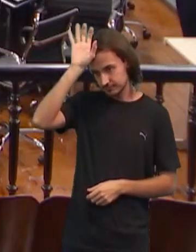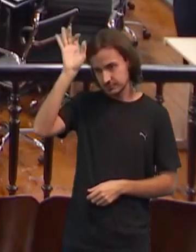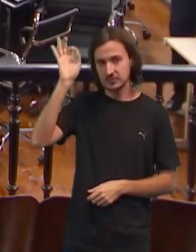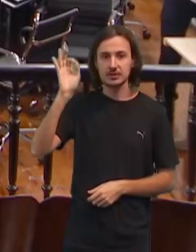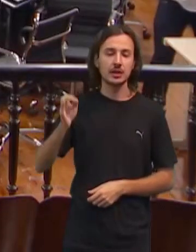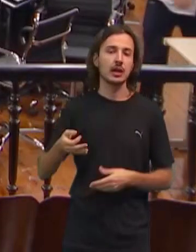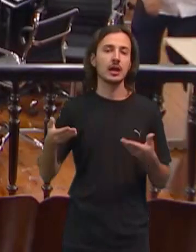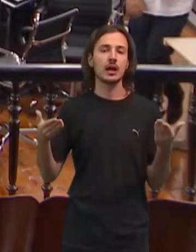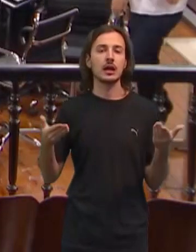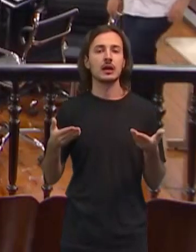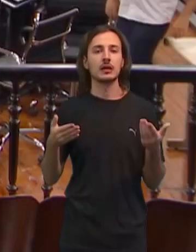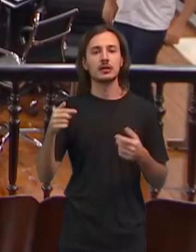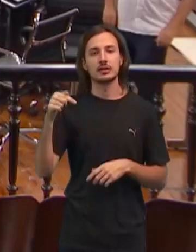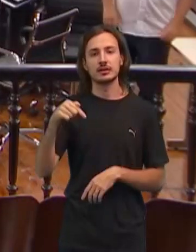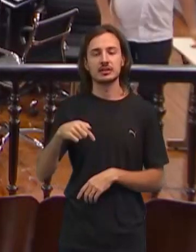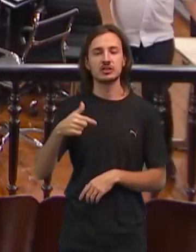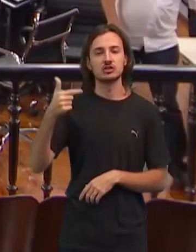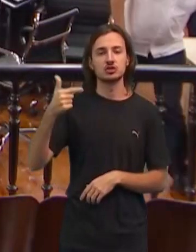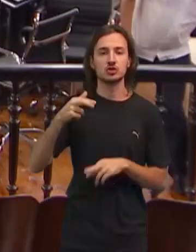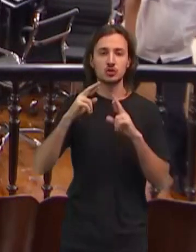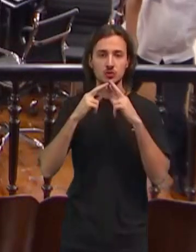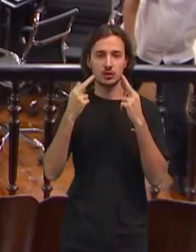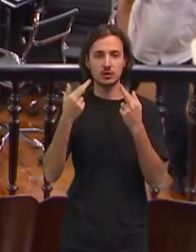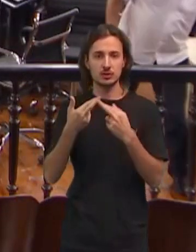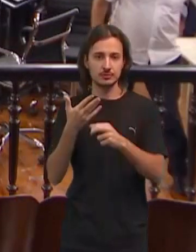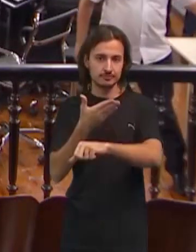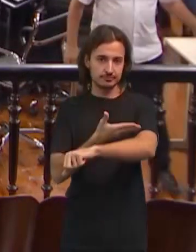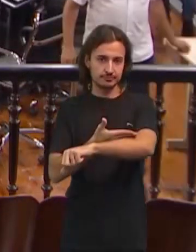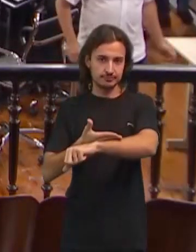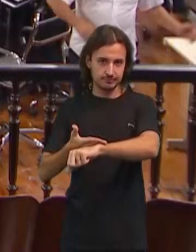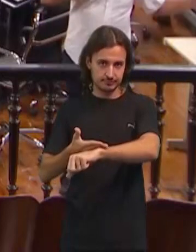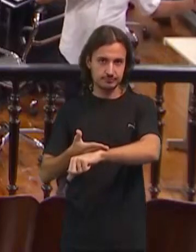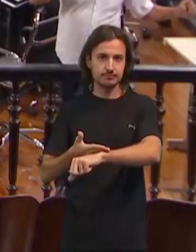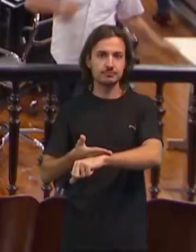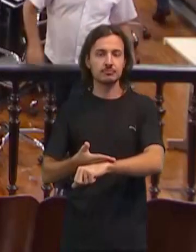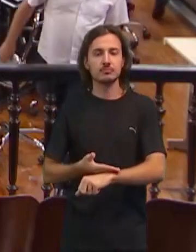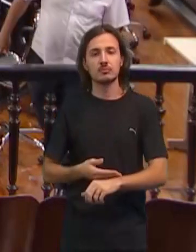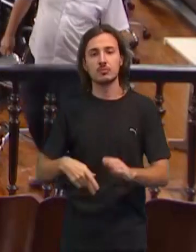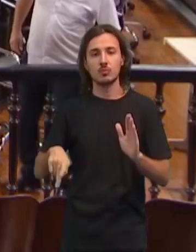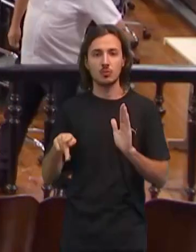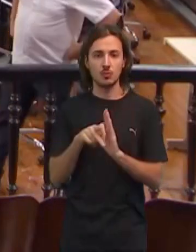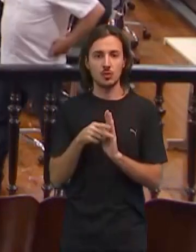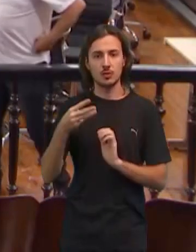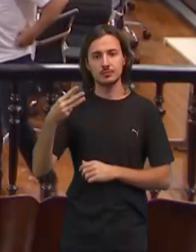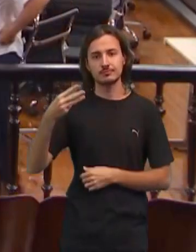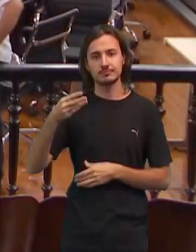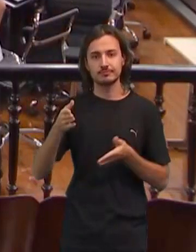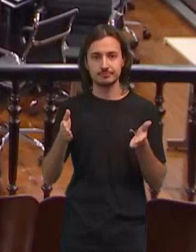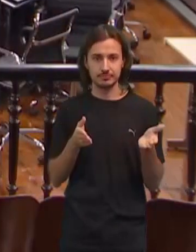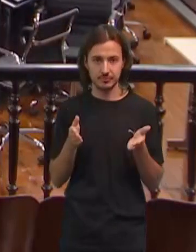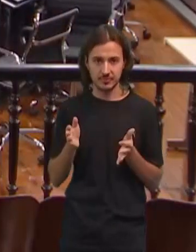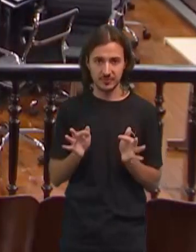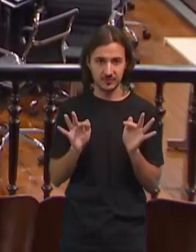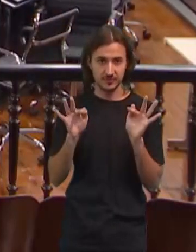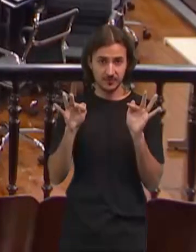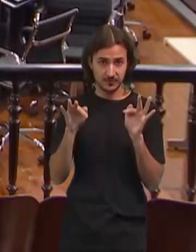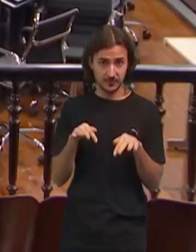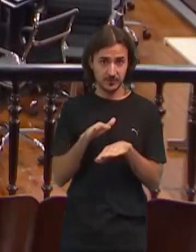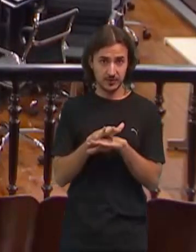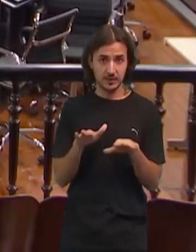nós estamos encerrando essa segunda reunião ordinária do terceiro período e estamos